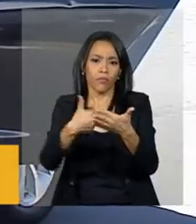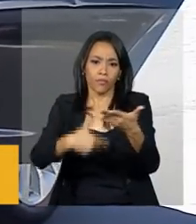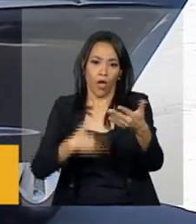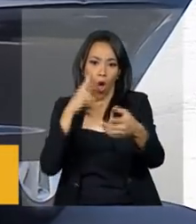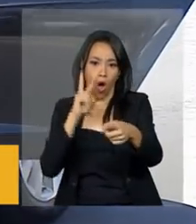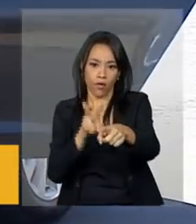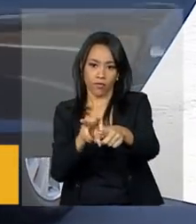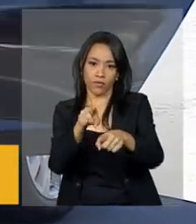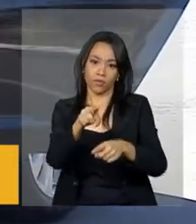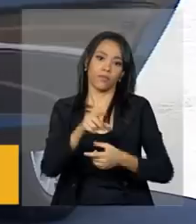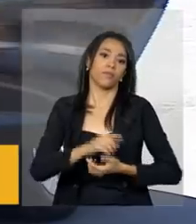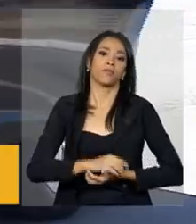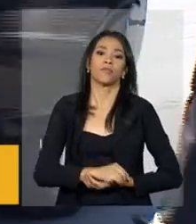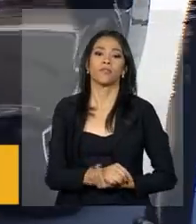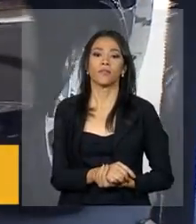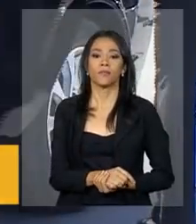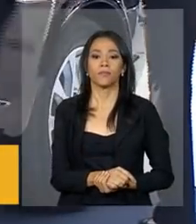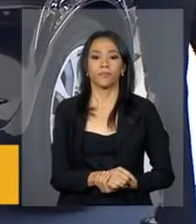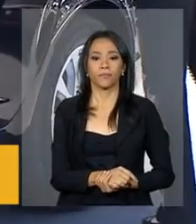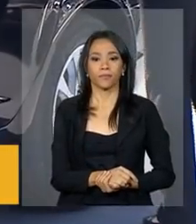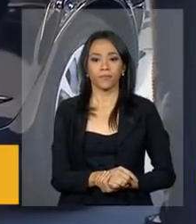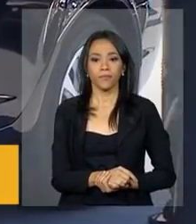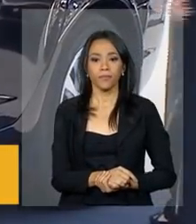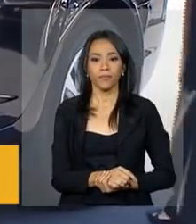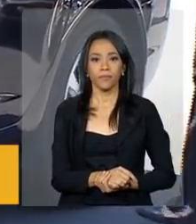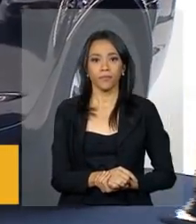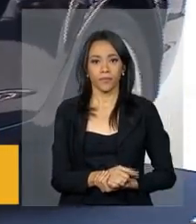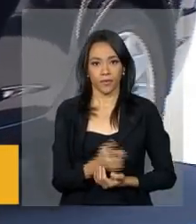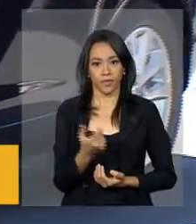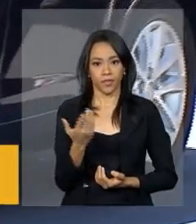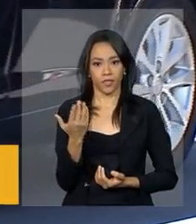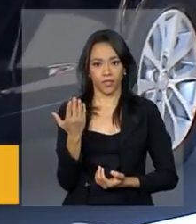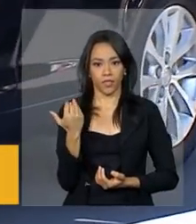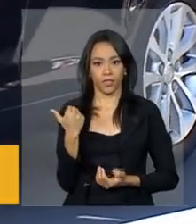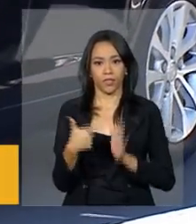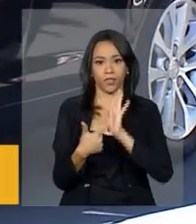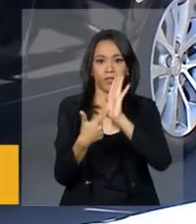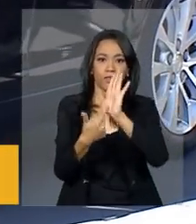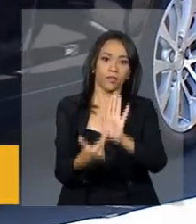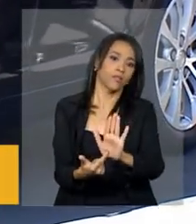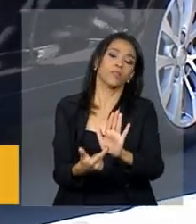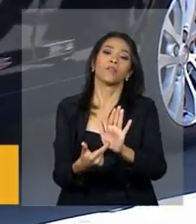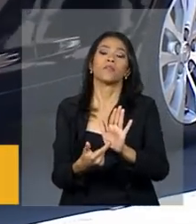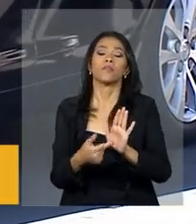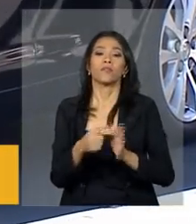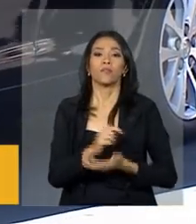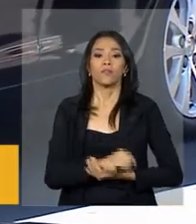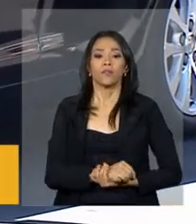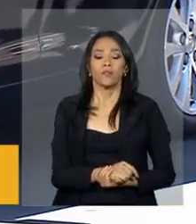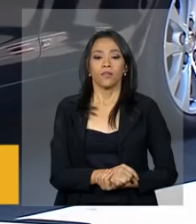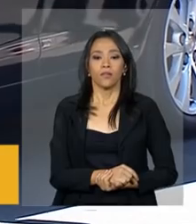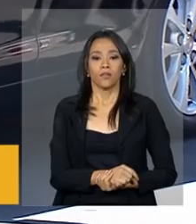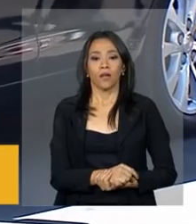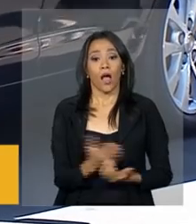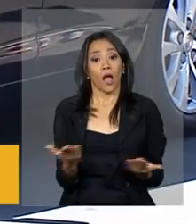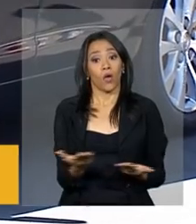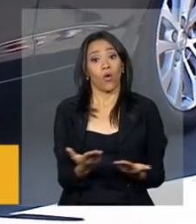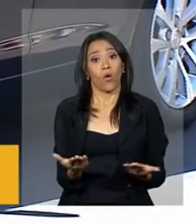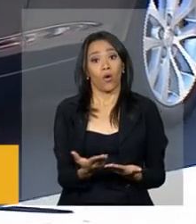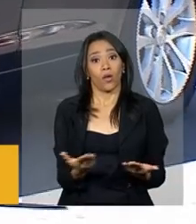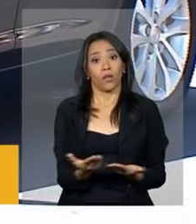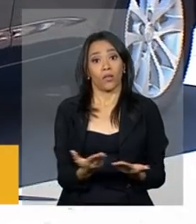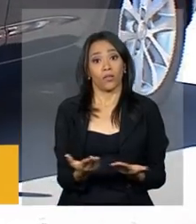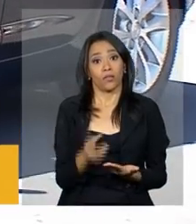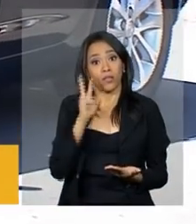espelho. É a manobra que o senhor disse anteriormente, sim, né? Sim, sim, sim. Esse é o espelhão. Na verdade, agora a gente está